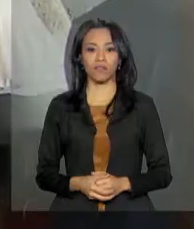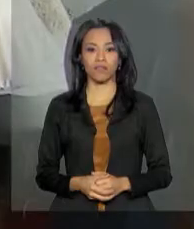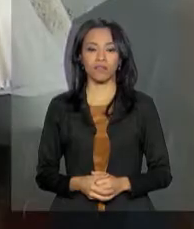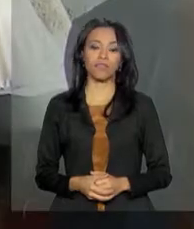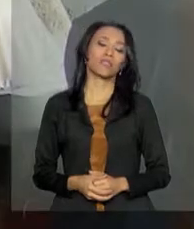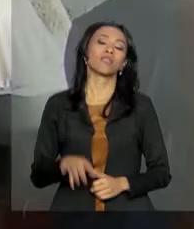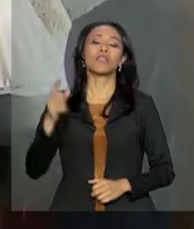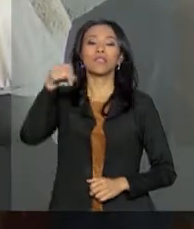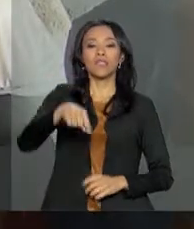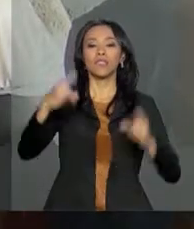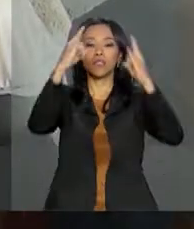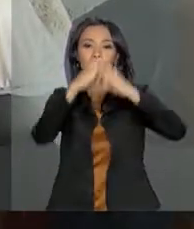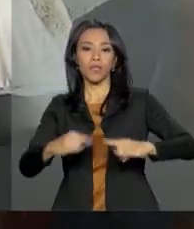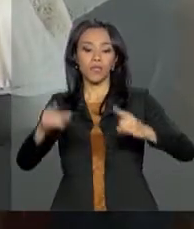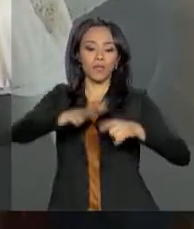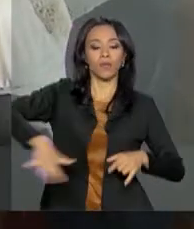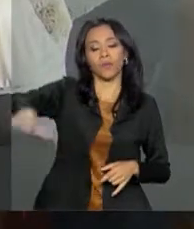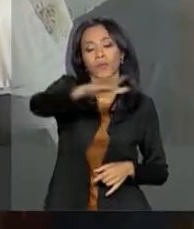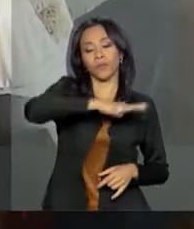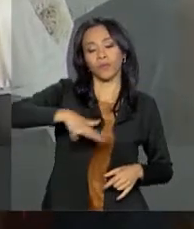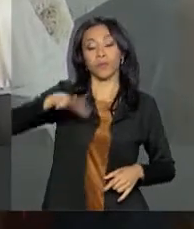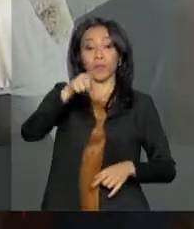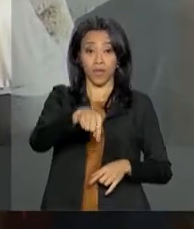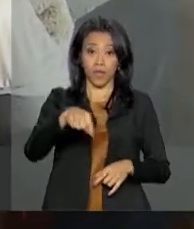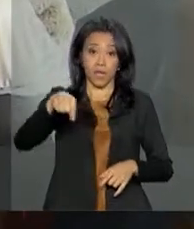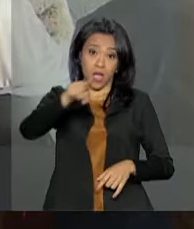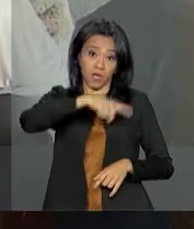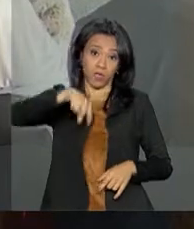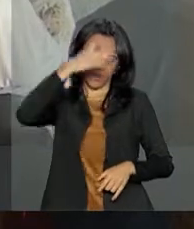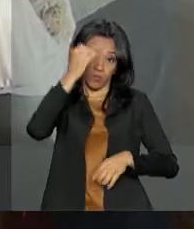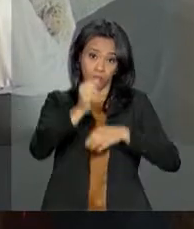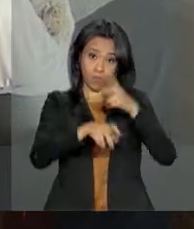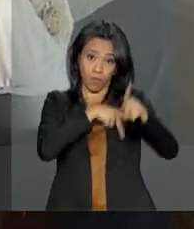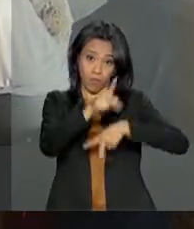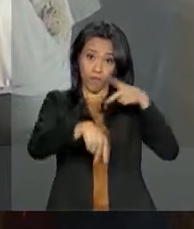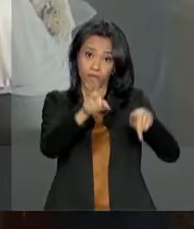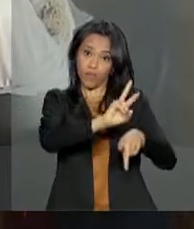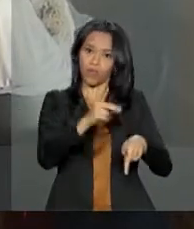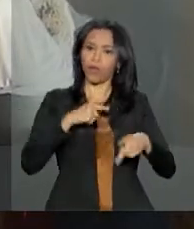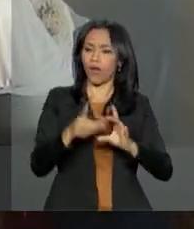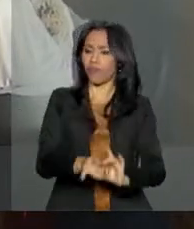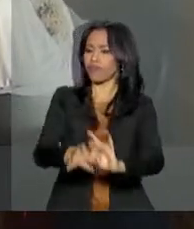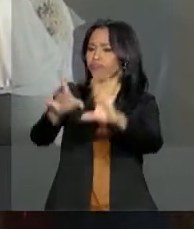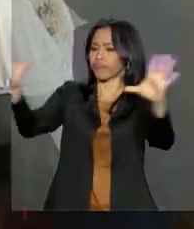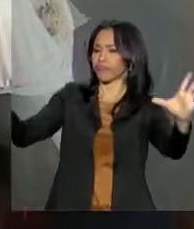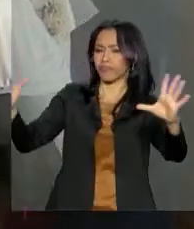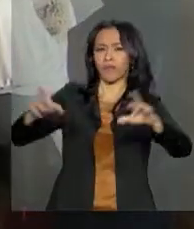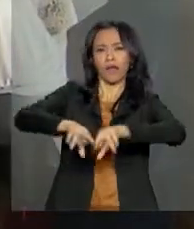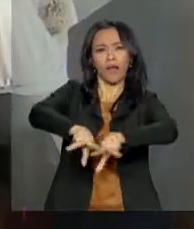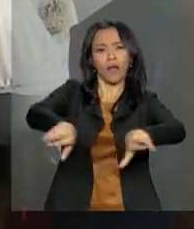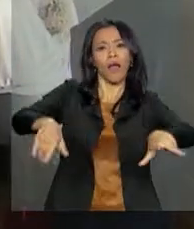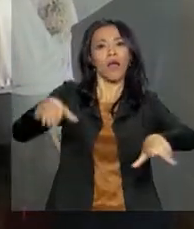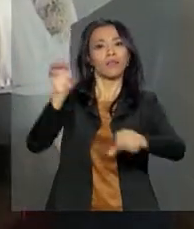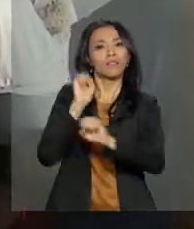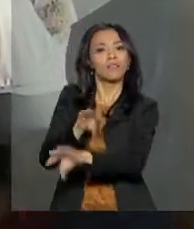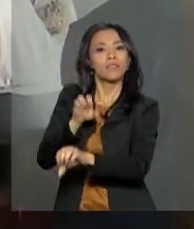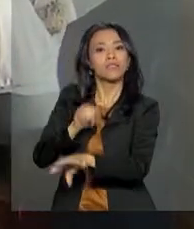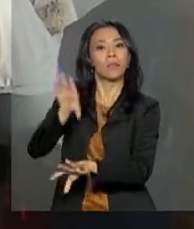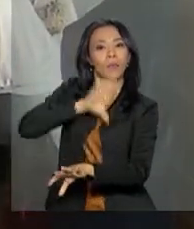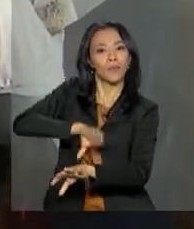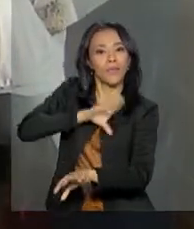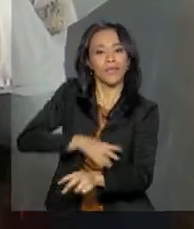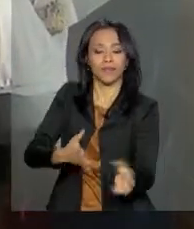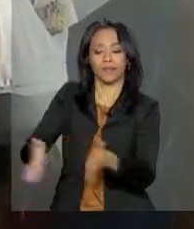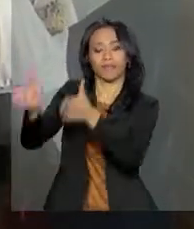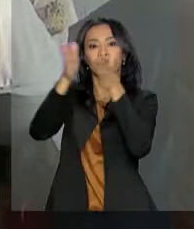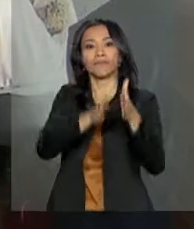No abrigo aqui de Conde, na Paraíba, os imigrantes terão toda a estrutura à disposição. Vão poder ter aulas de português, participar